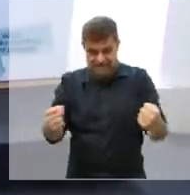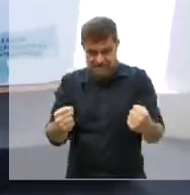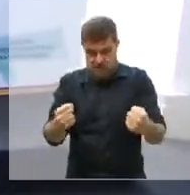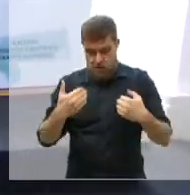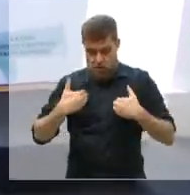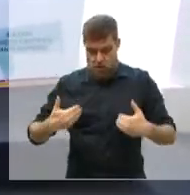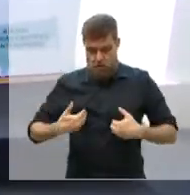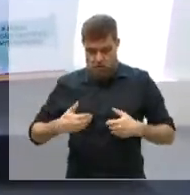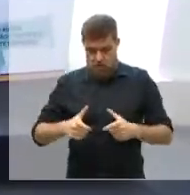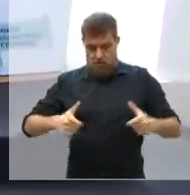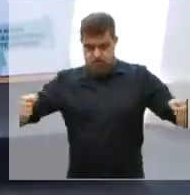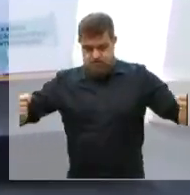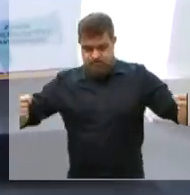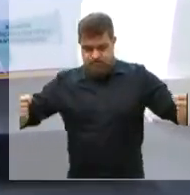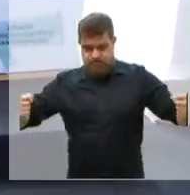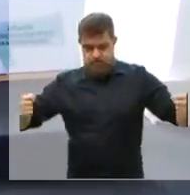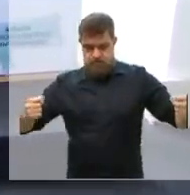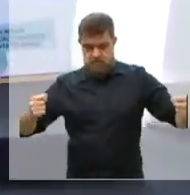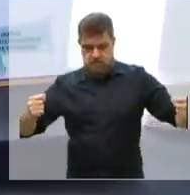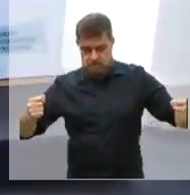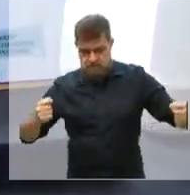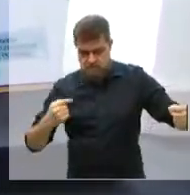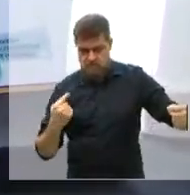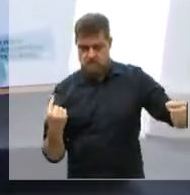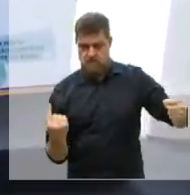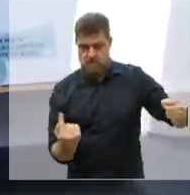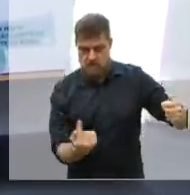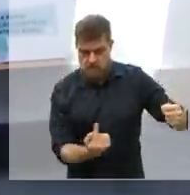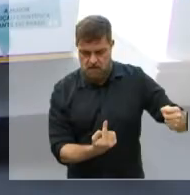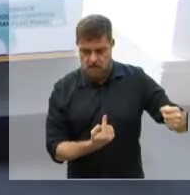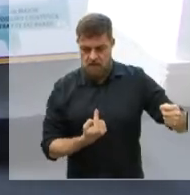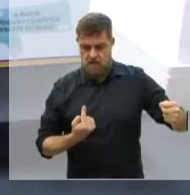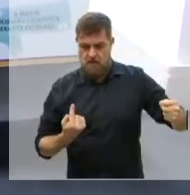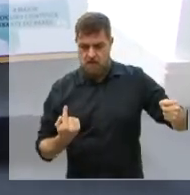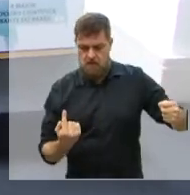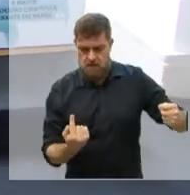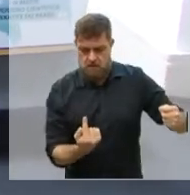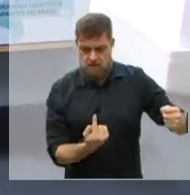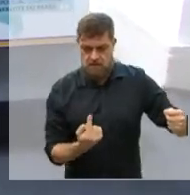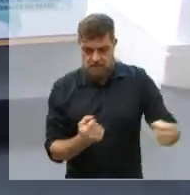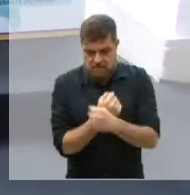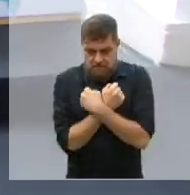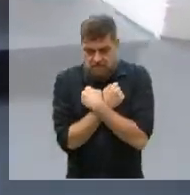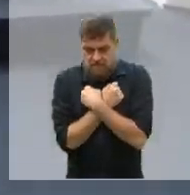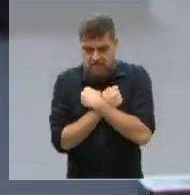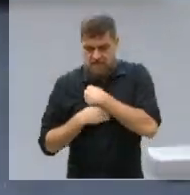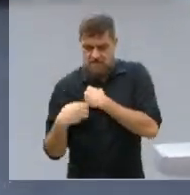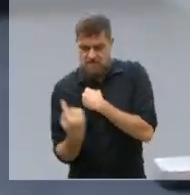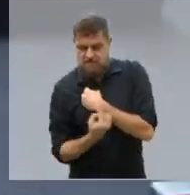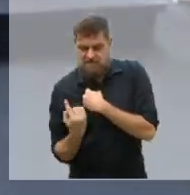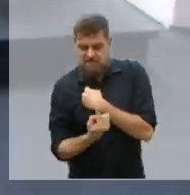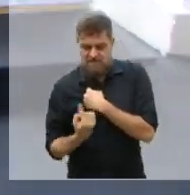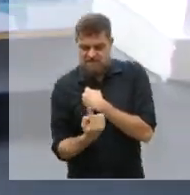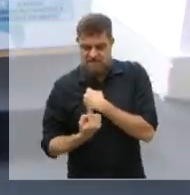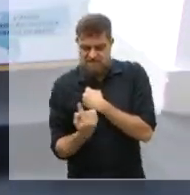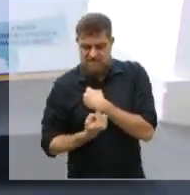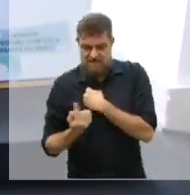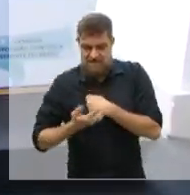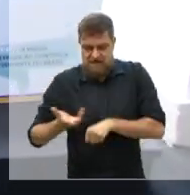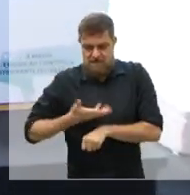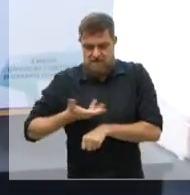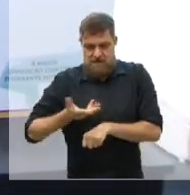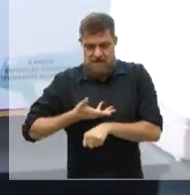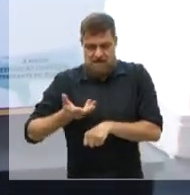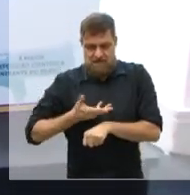da gente aqui. Com os braços abertos, o momento de inércia é muito grande. Eu giro devagar. Quando eu fecho os braços no peito, eu diminuo o momento de inércia